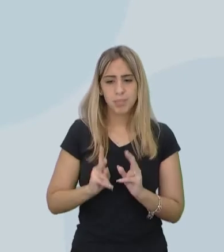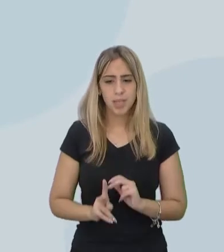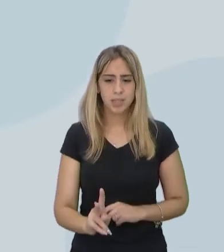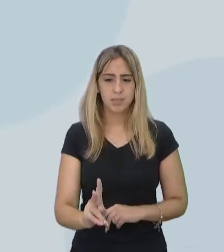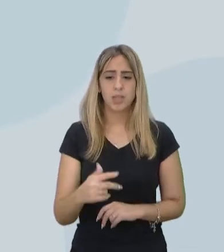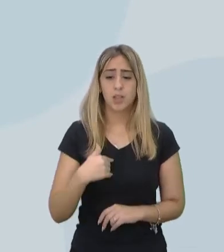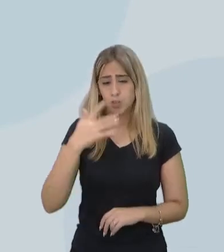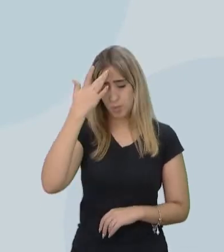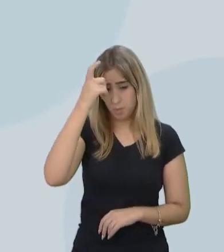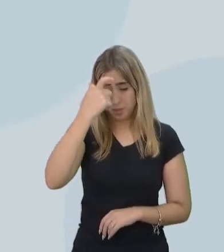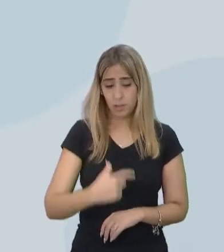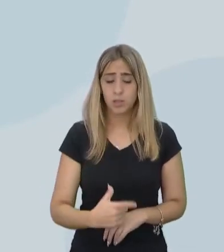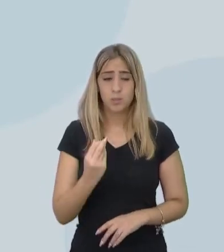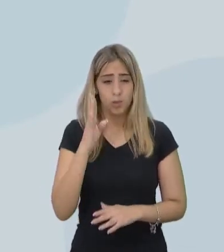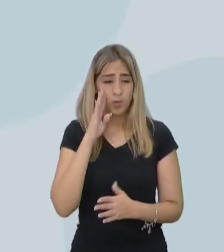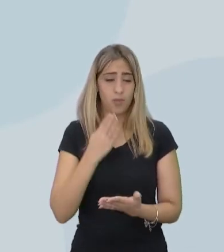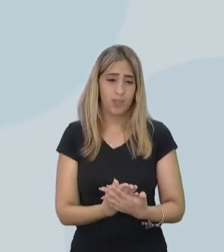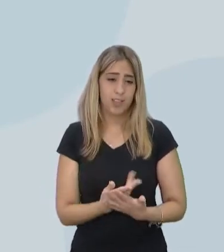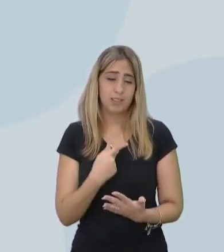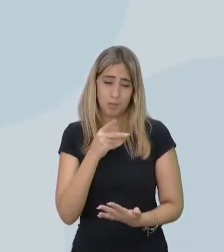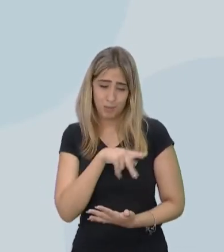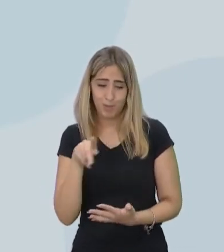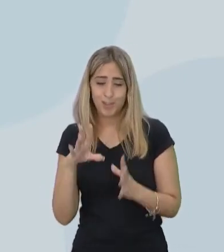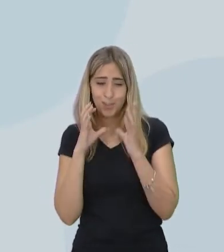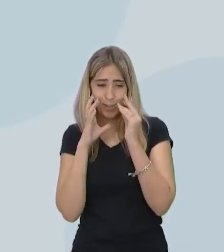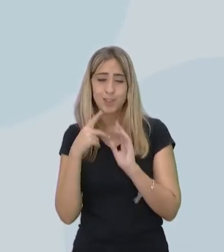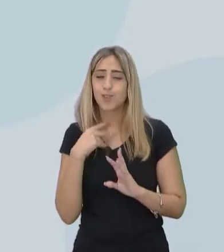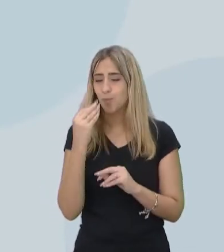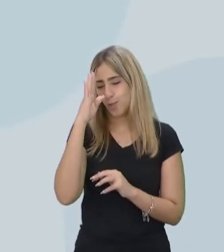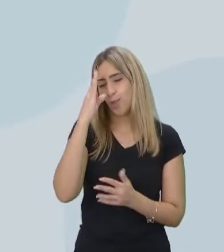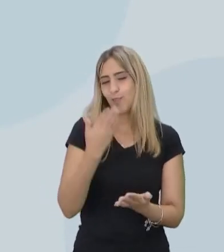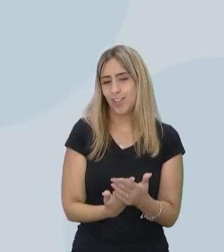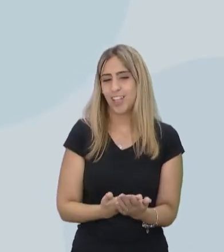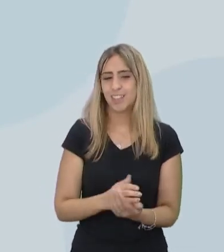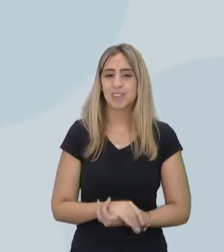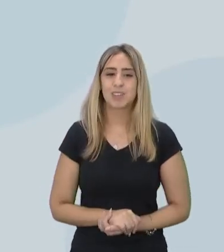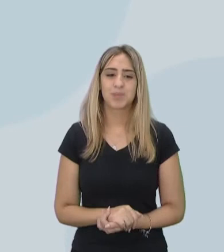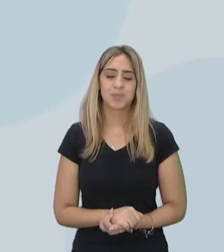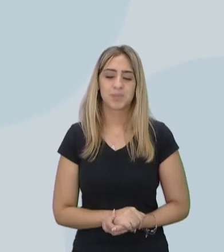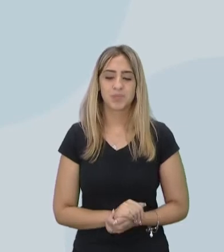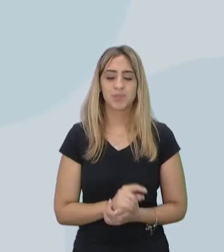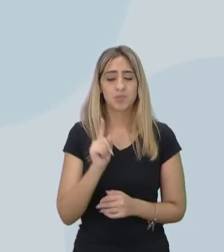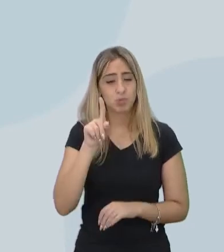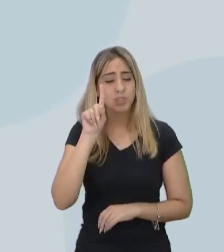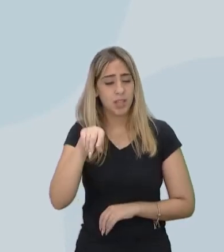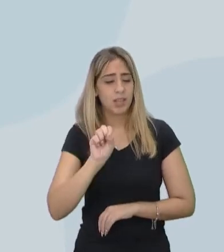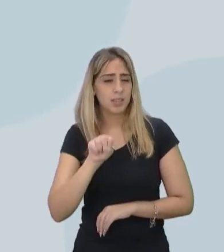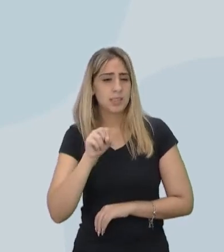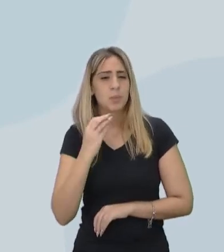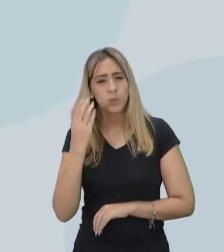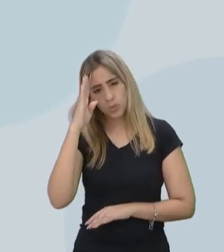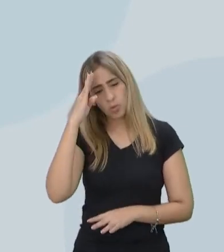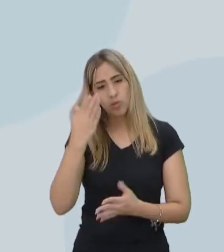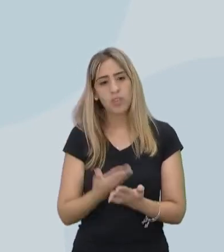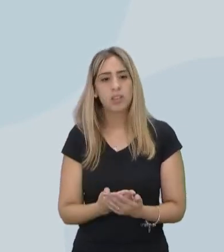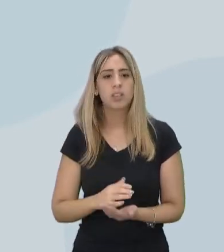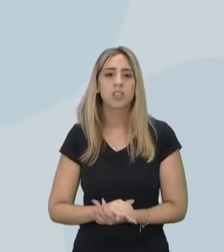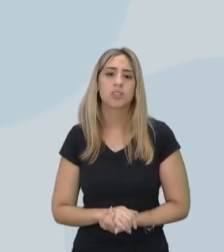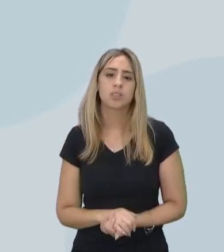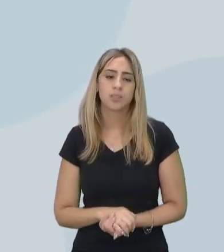muito autoconfiante. Você acho. Professor Tony, você é, sim, muito